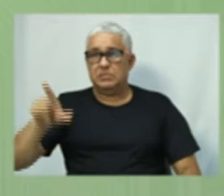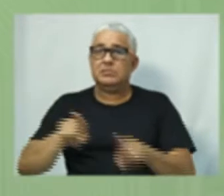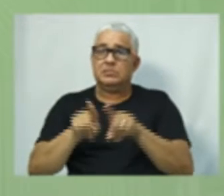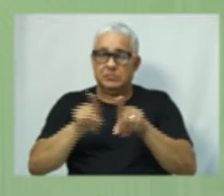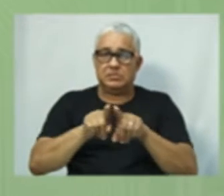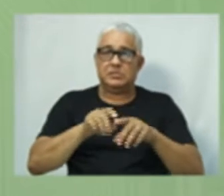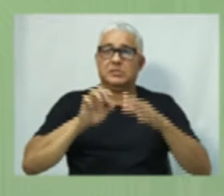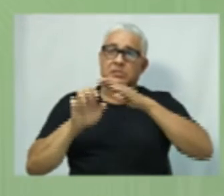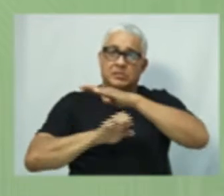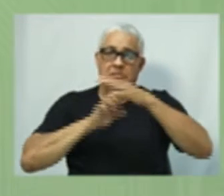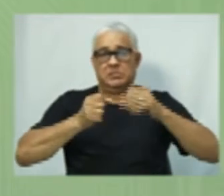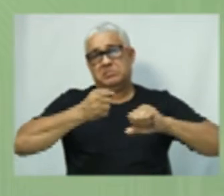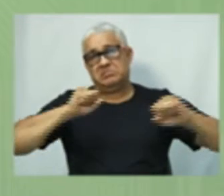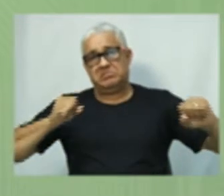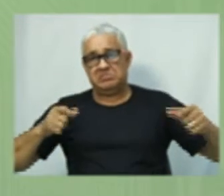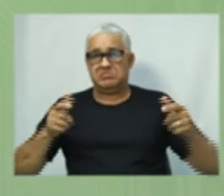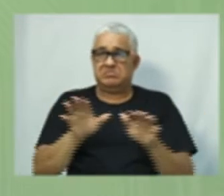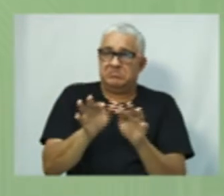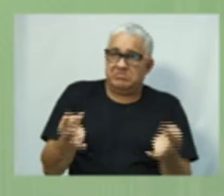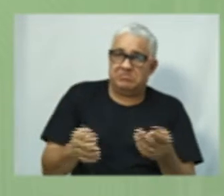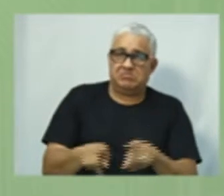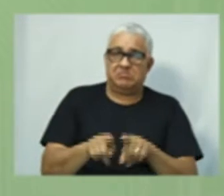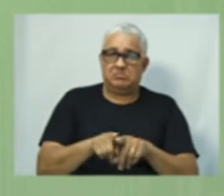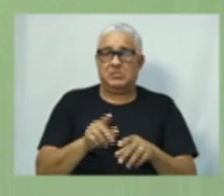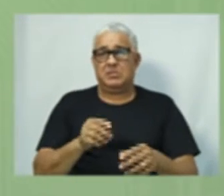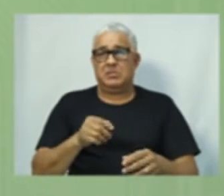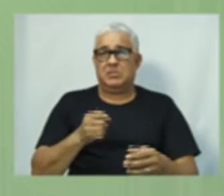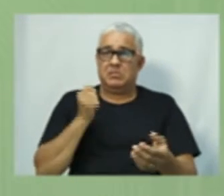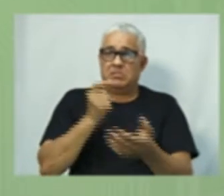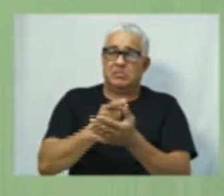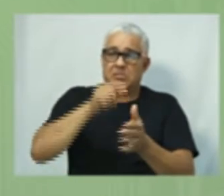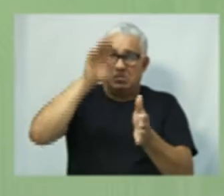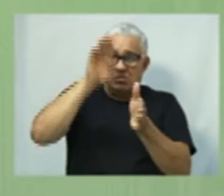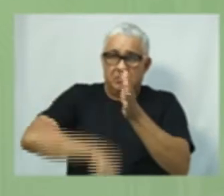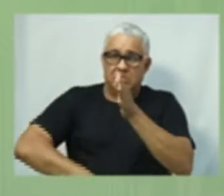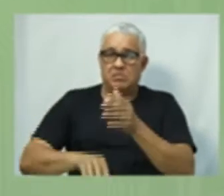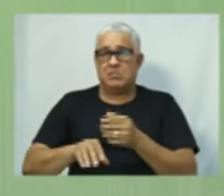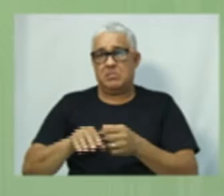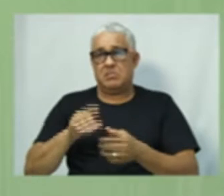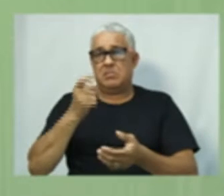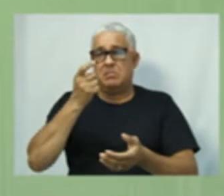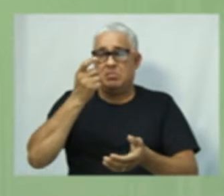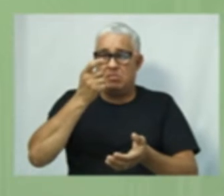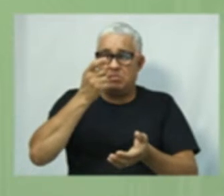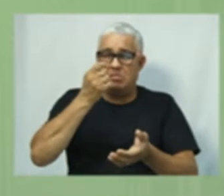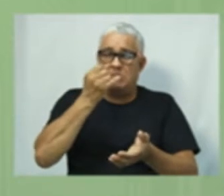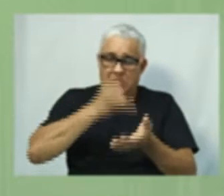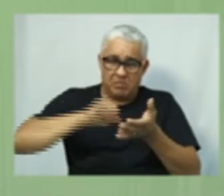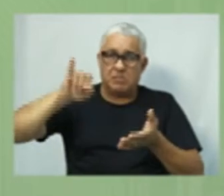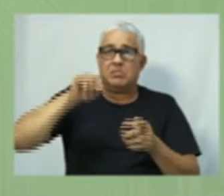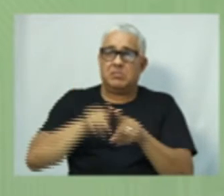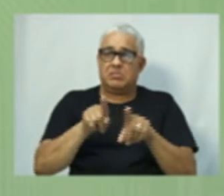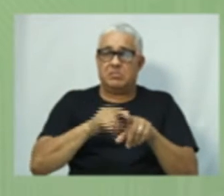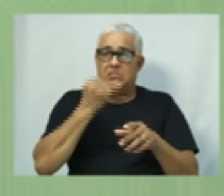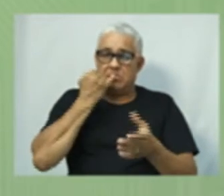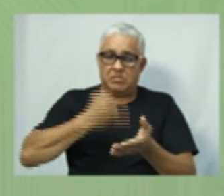empresa, ele acaba sendo pago menos impostos através do lucro presumido do que no lucro